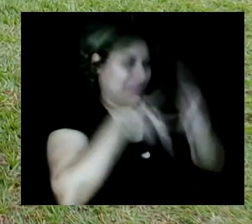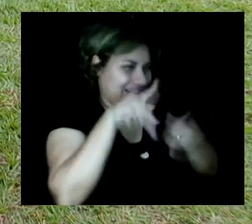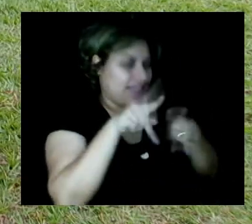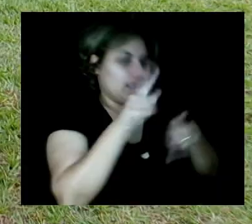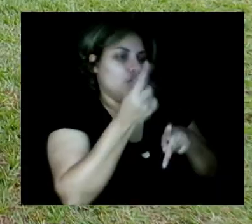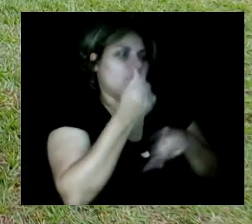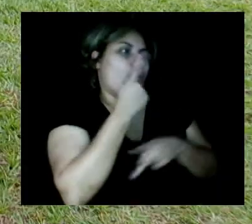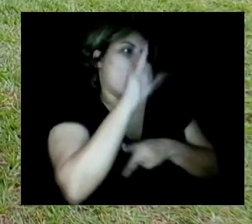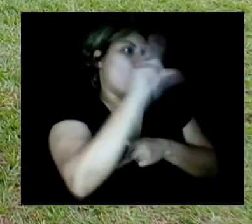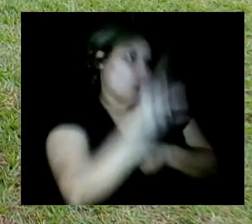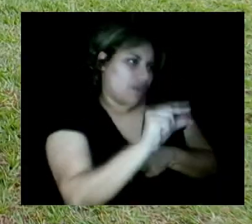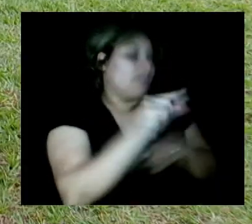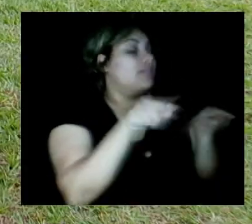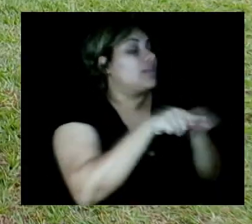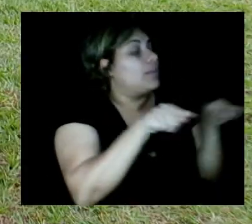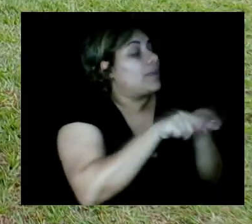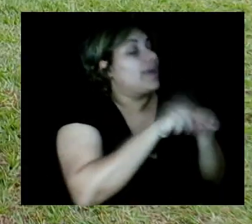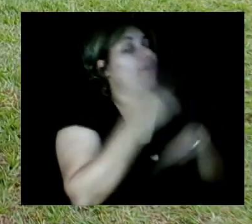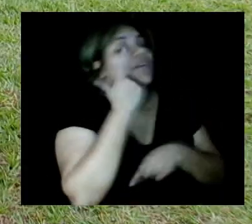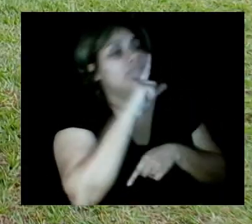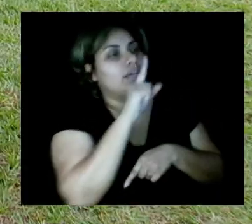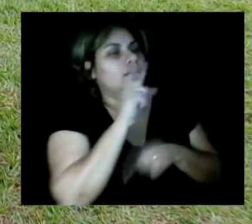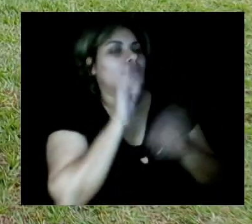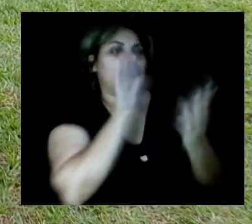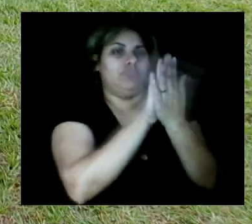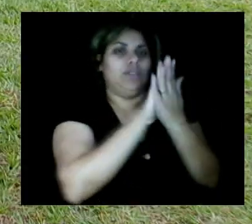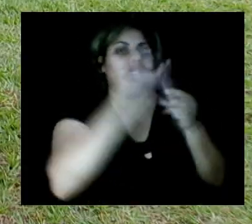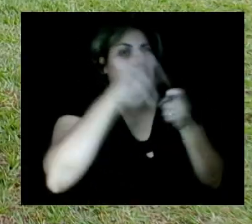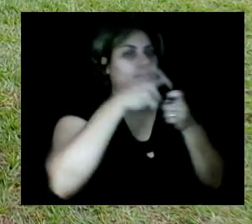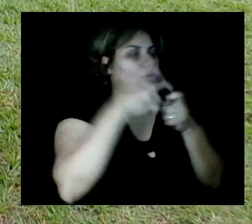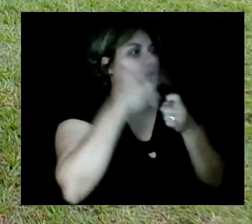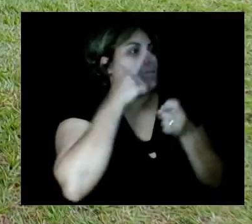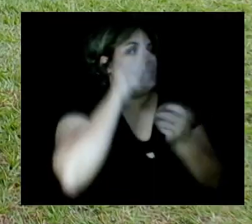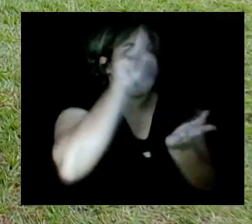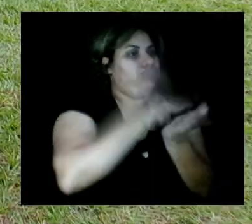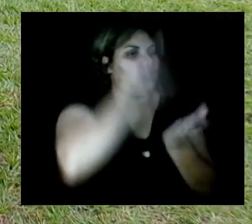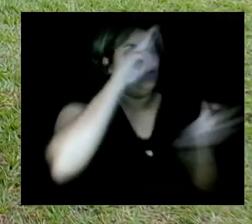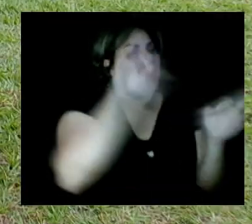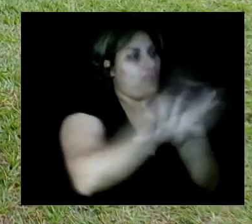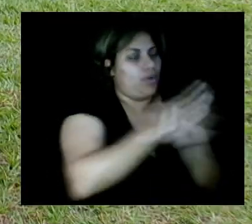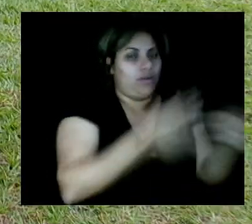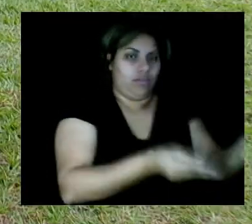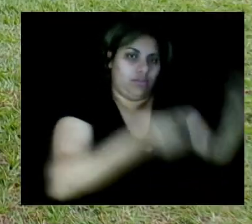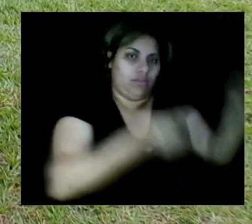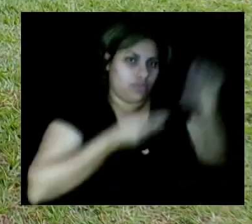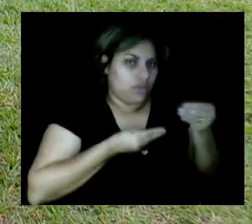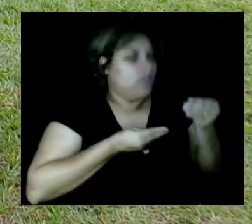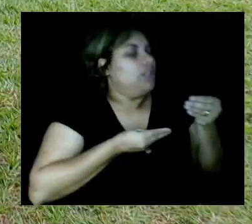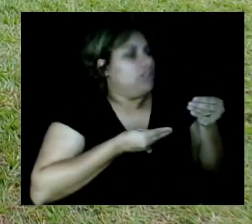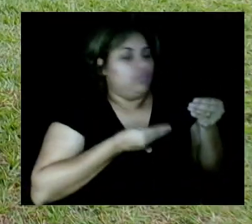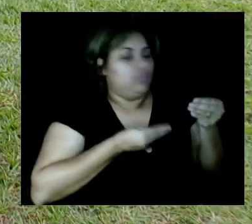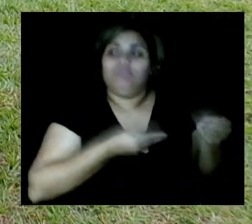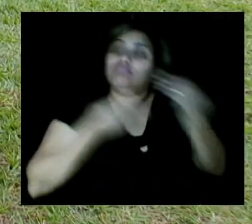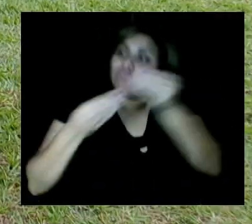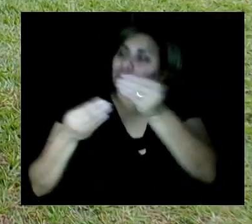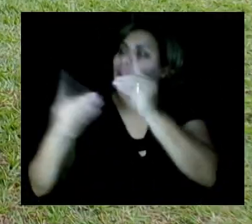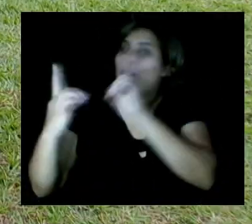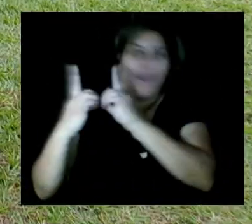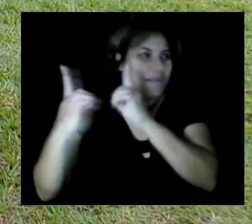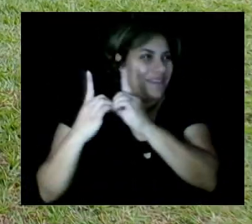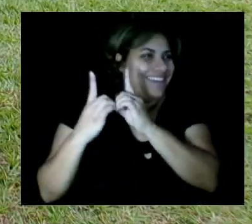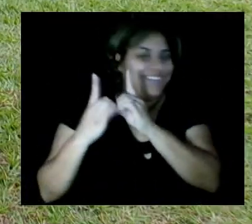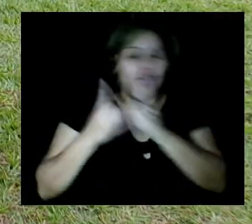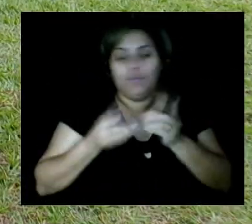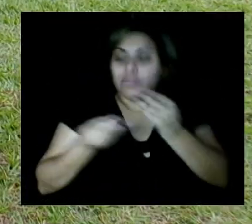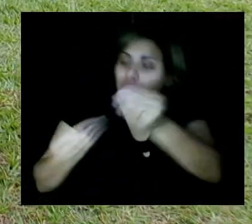fecham o diagnóstico. Muitas mães colocam nos acolhimentos que elas já verificam desde lá do nascimento,